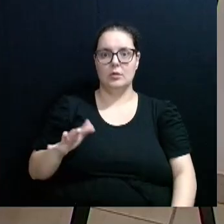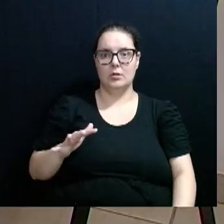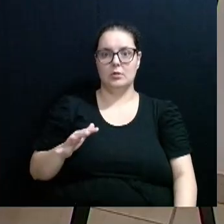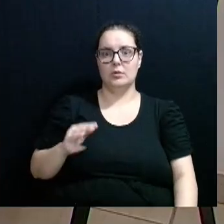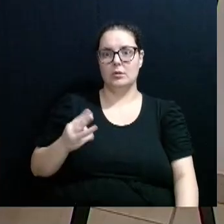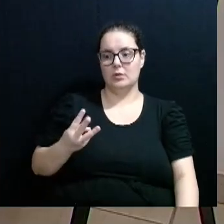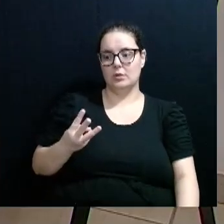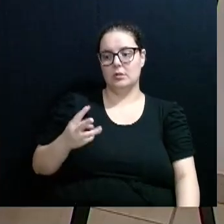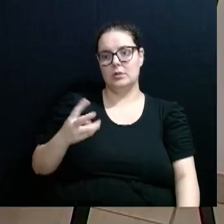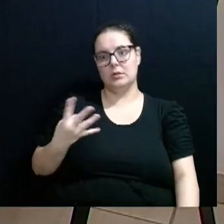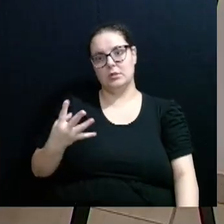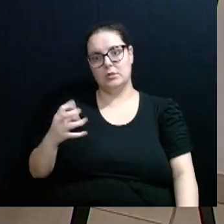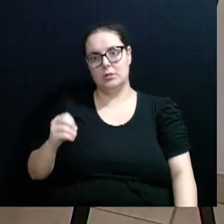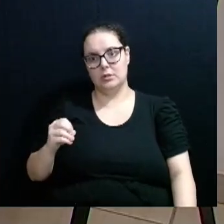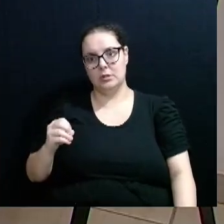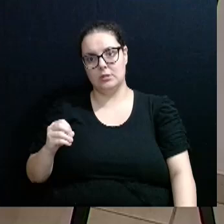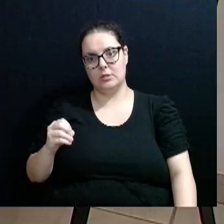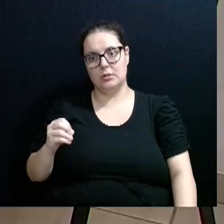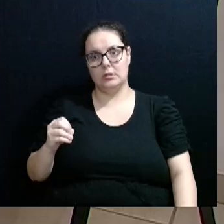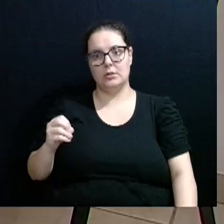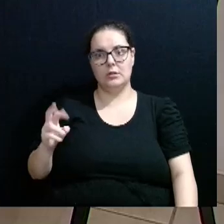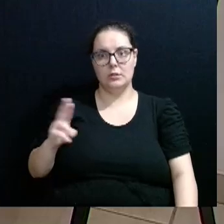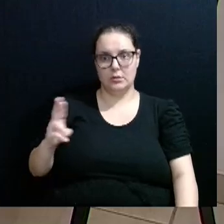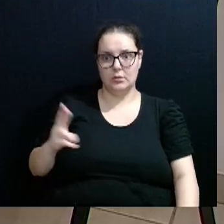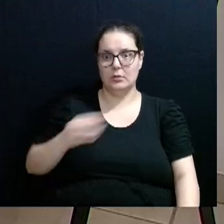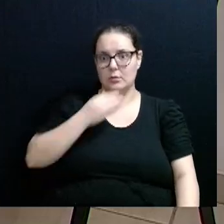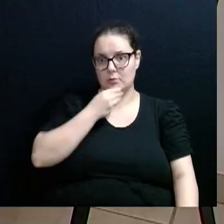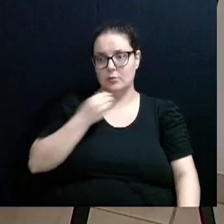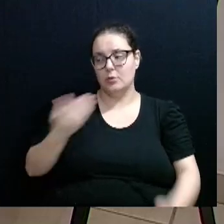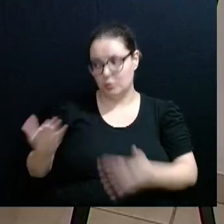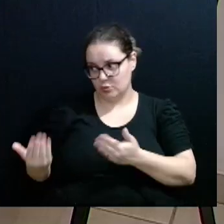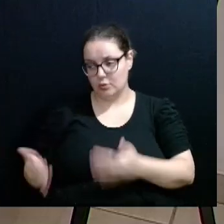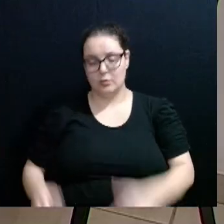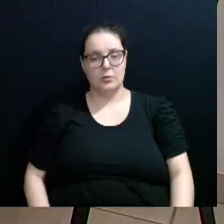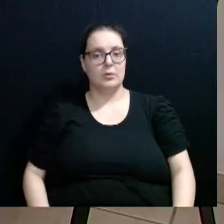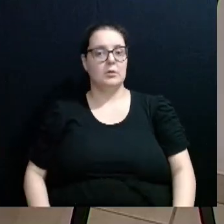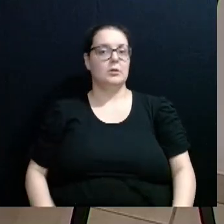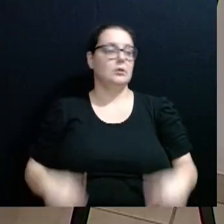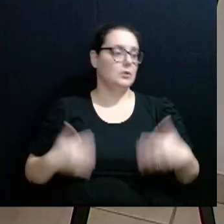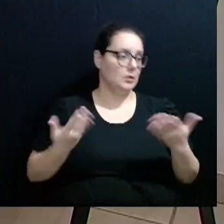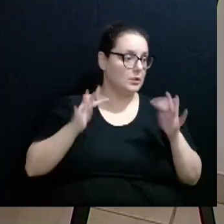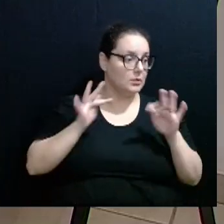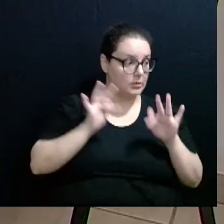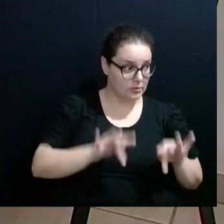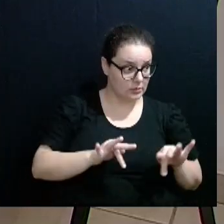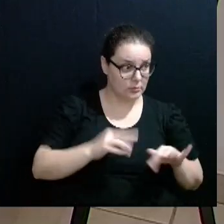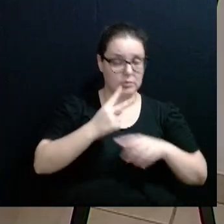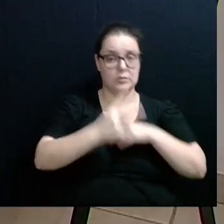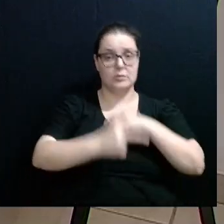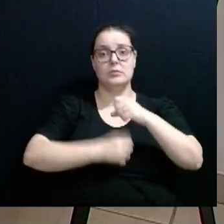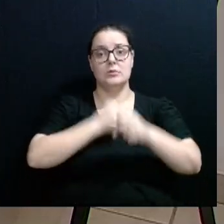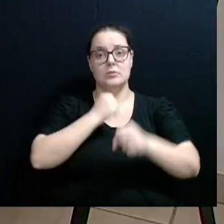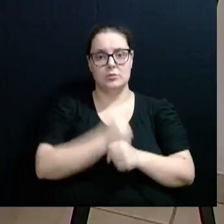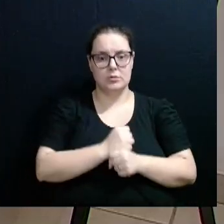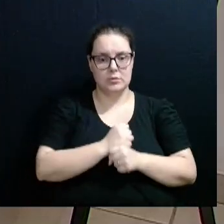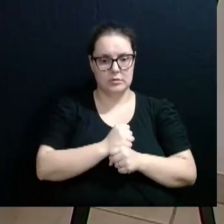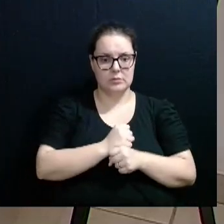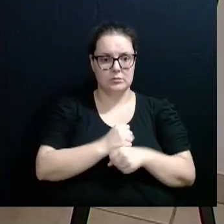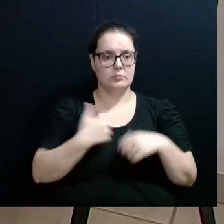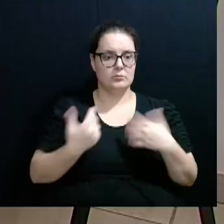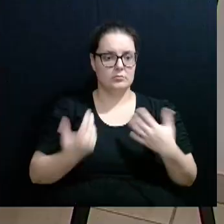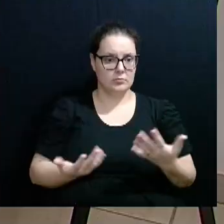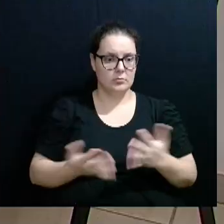340 por menino. Tá, mas e aí? Terminado esses 2 anos, tanto